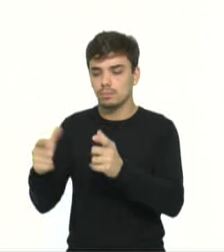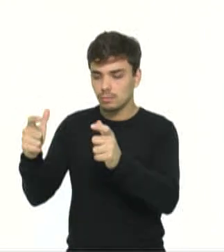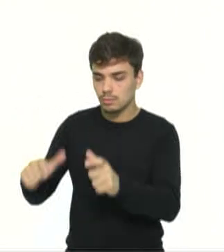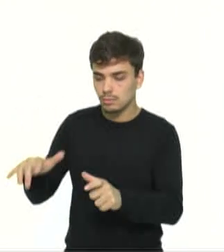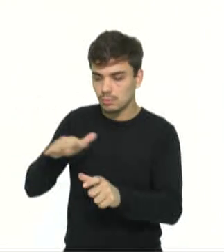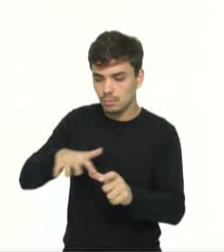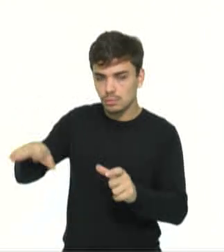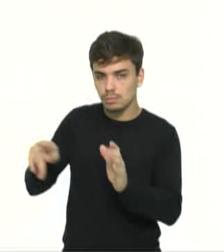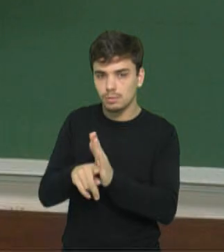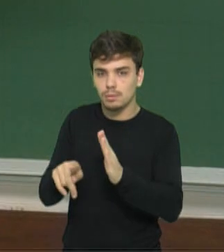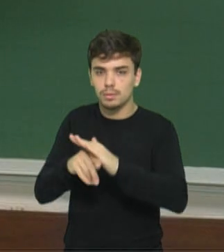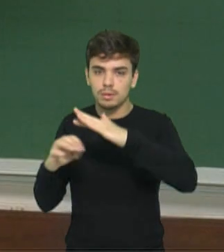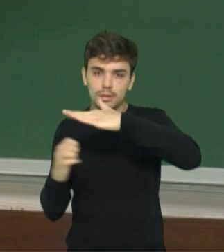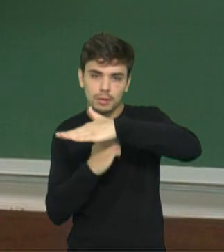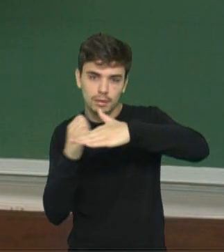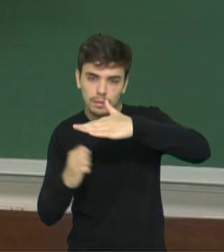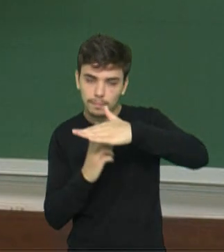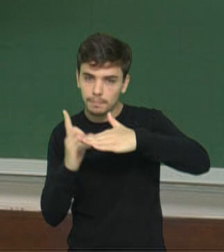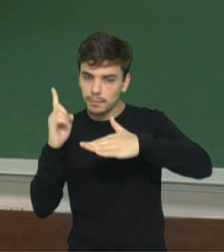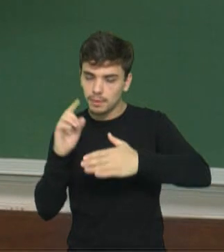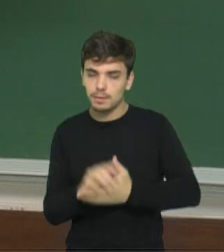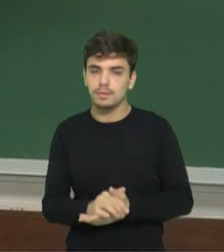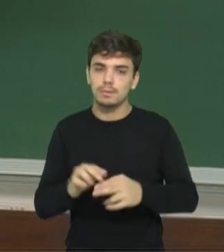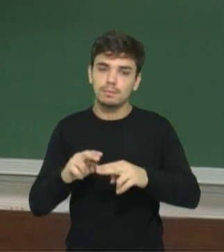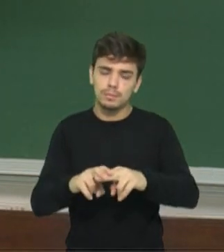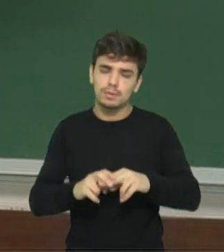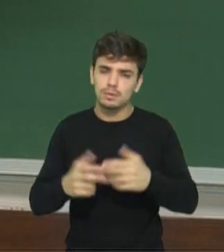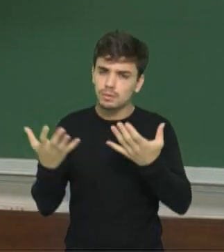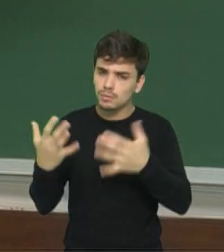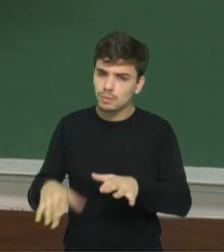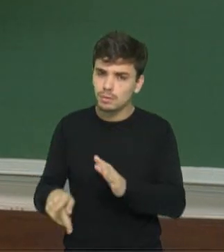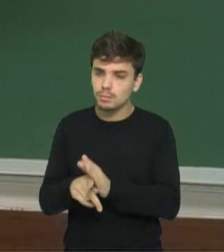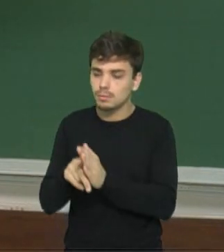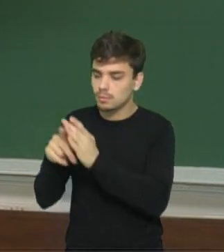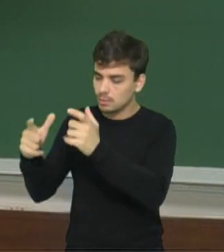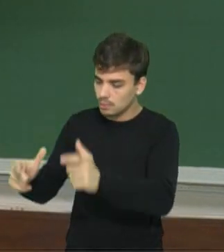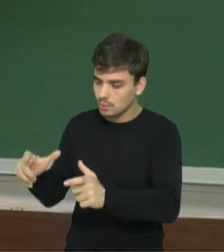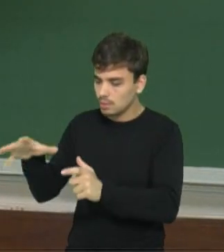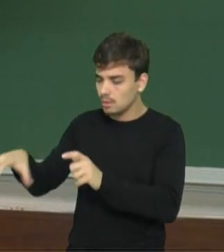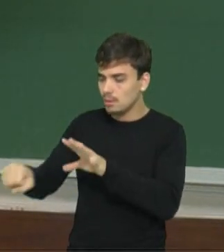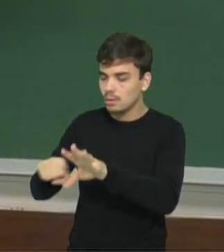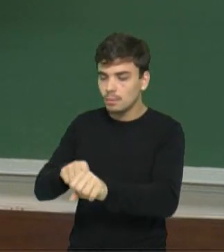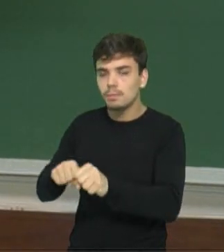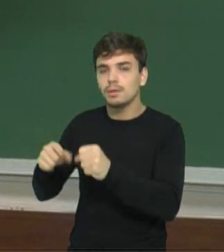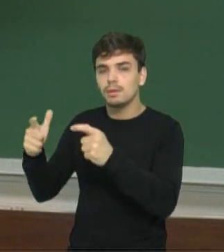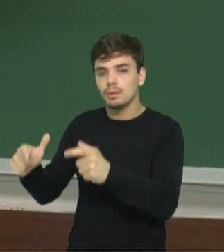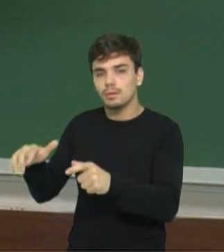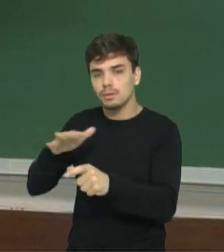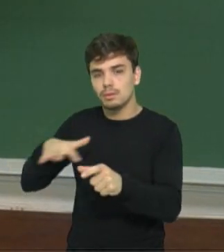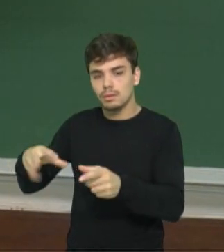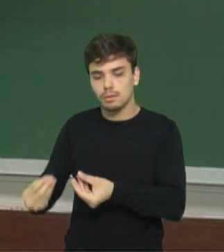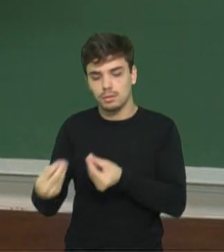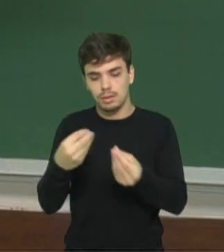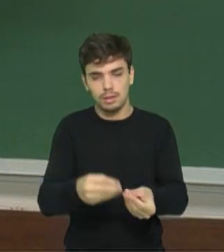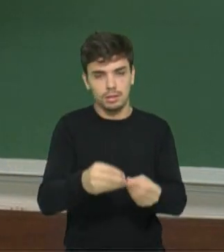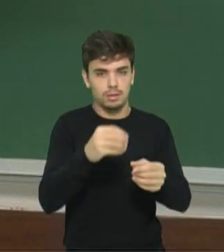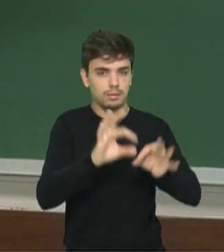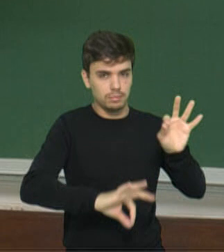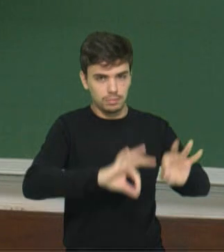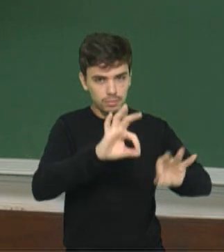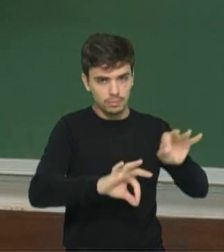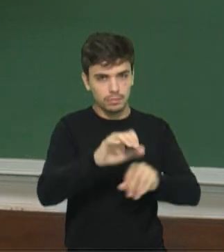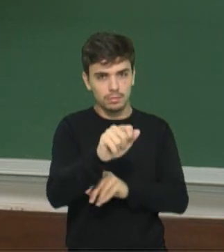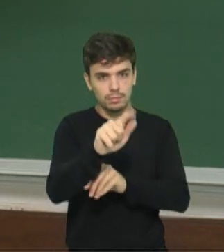United Fruit. Então ele considera fazer essa desapropriação, pegar as terras dessas empresas e destinar para a reforma agrária. Então ali é